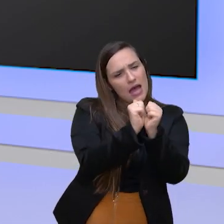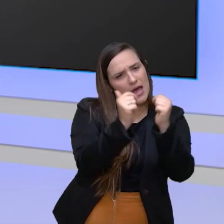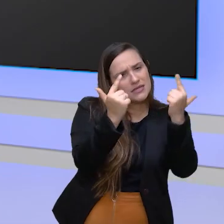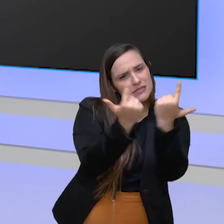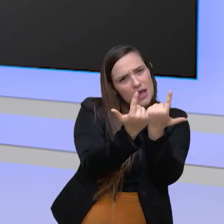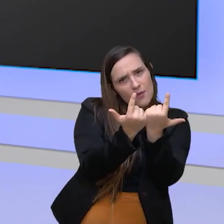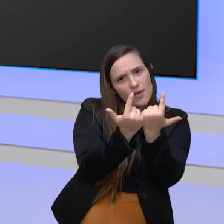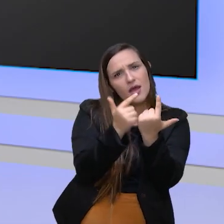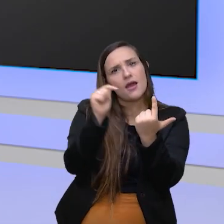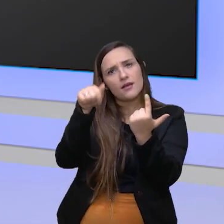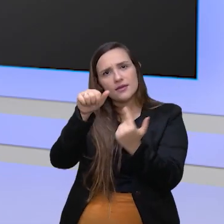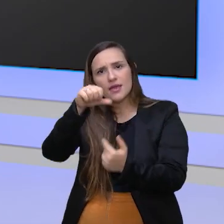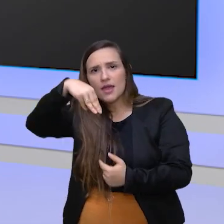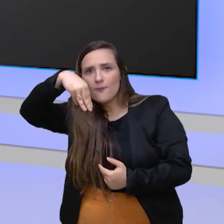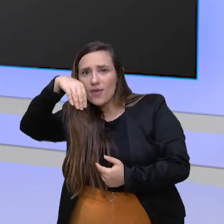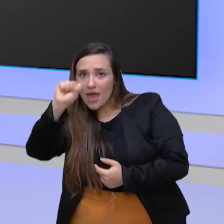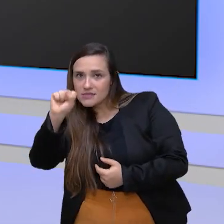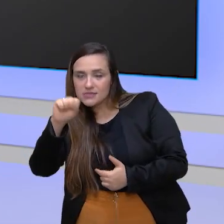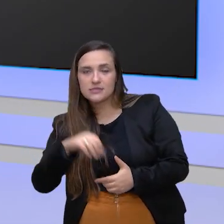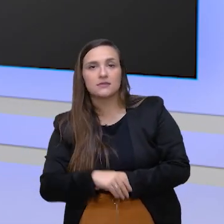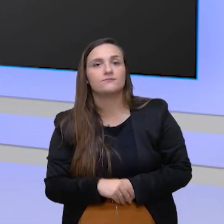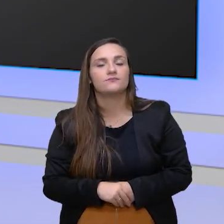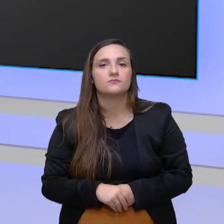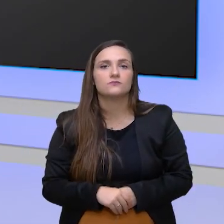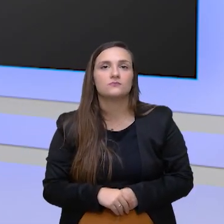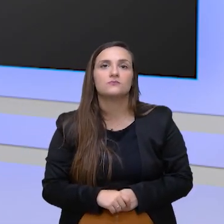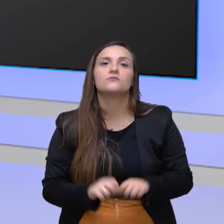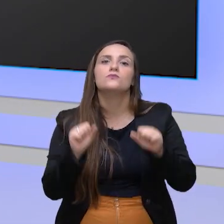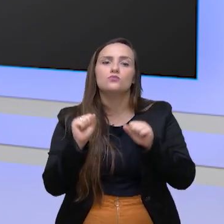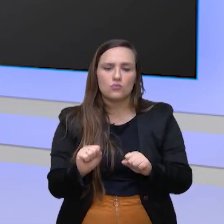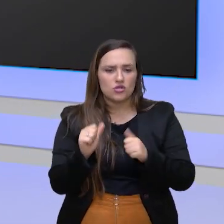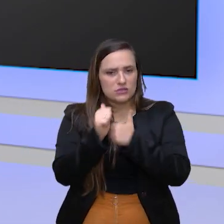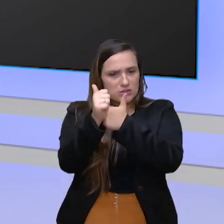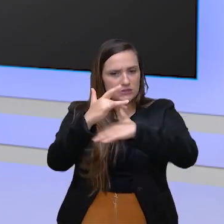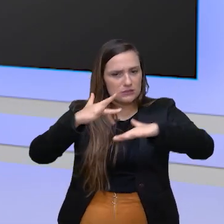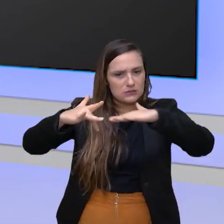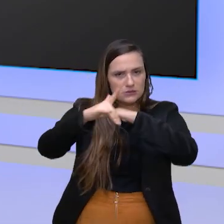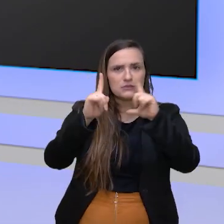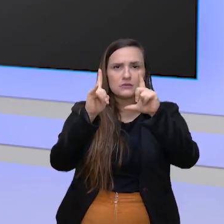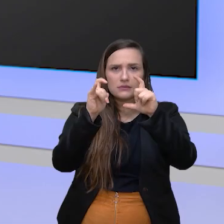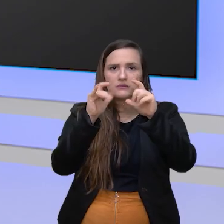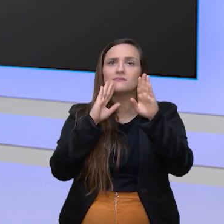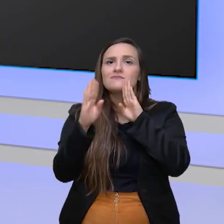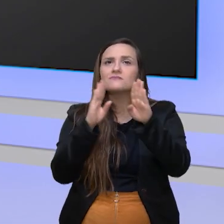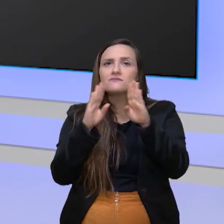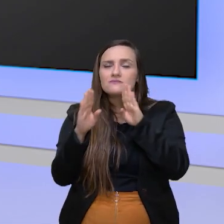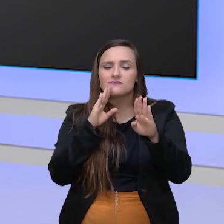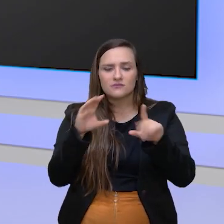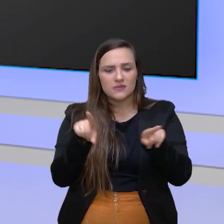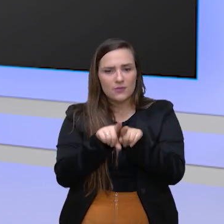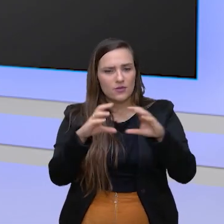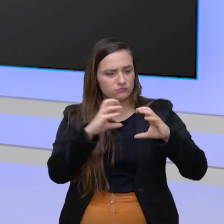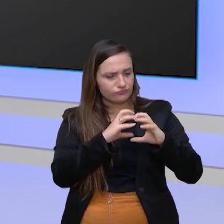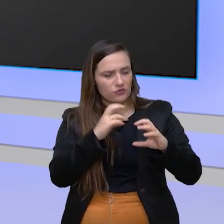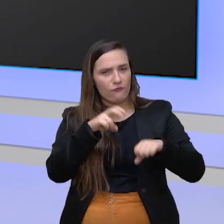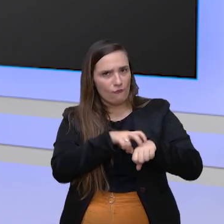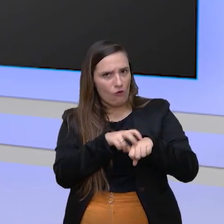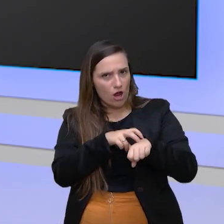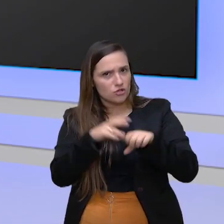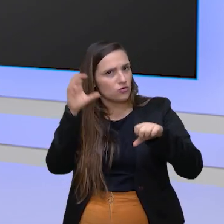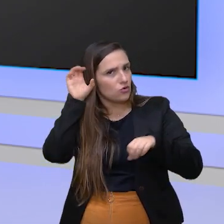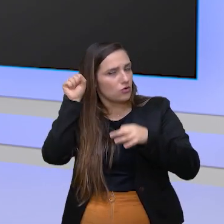por Assembleia Legislativa de MS. Siga nossas redes sociais, Instagram, Facebook e